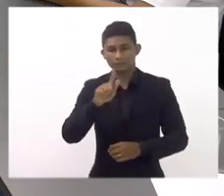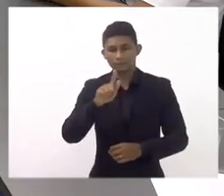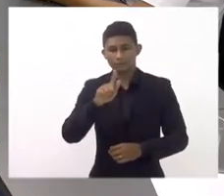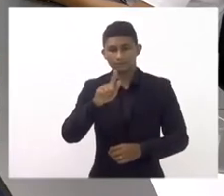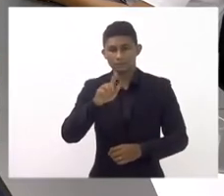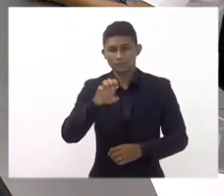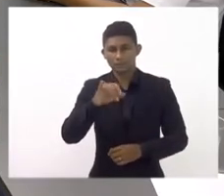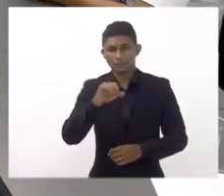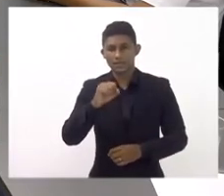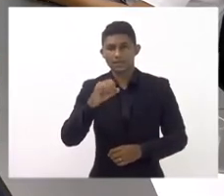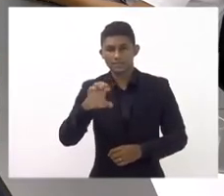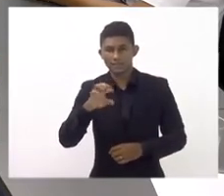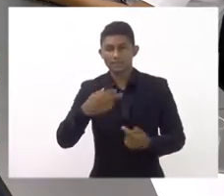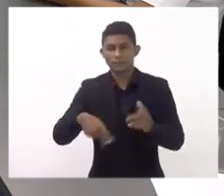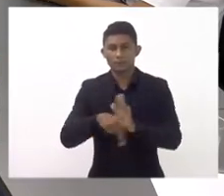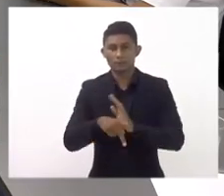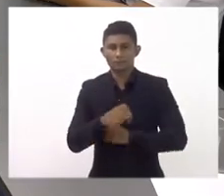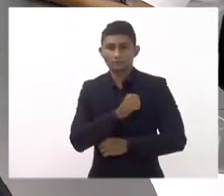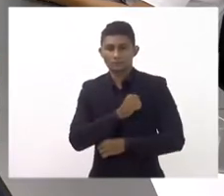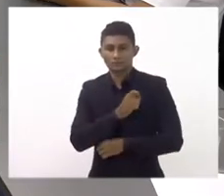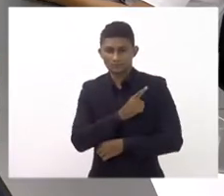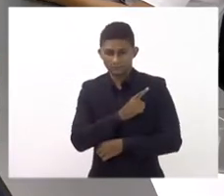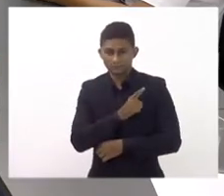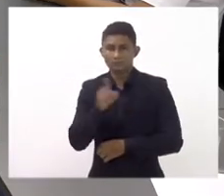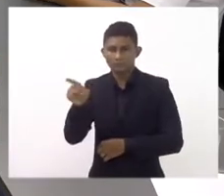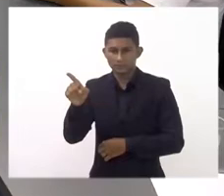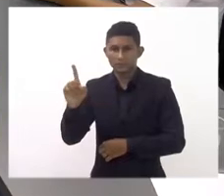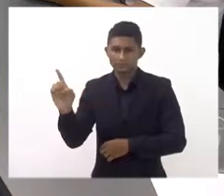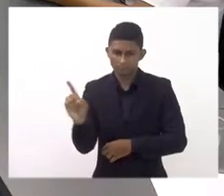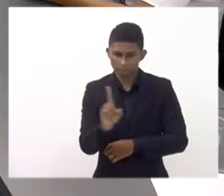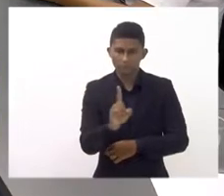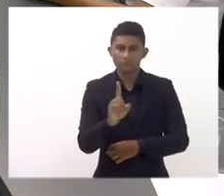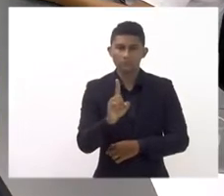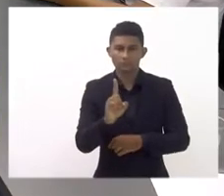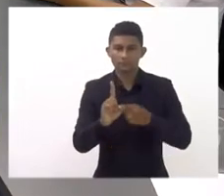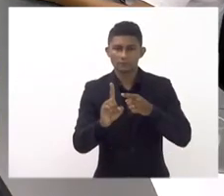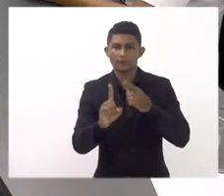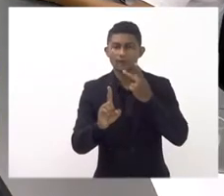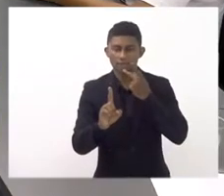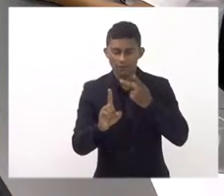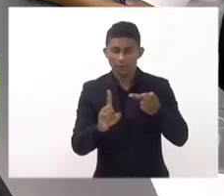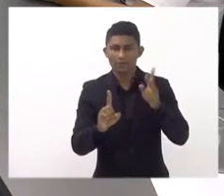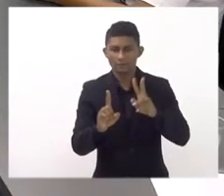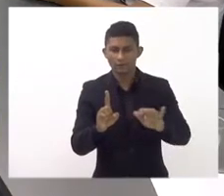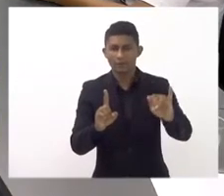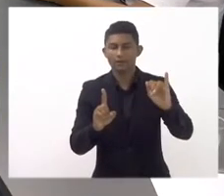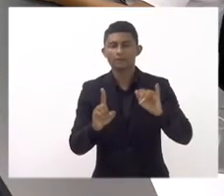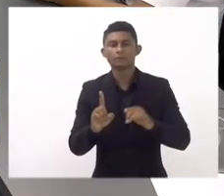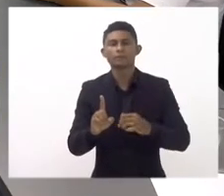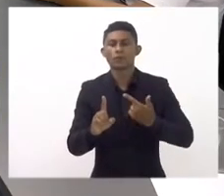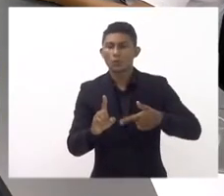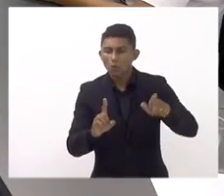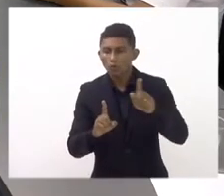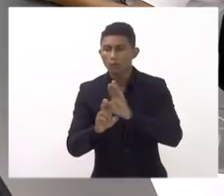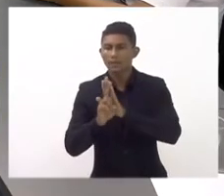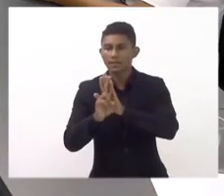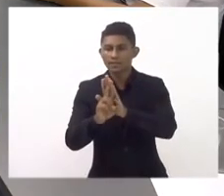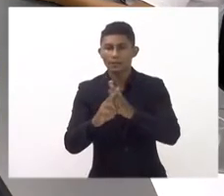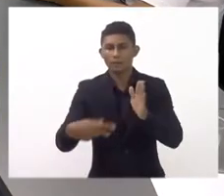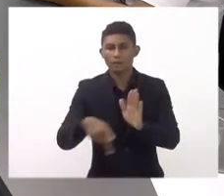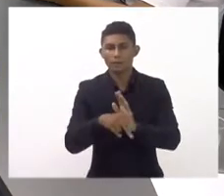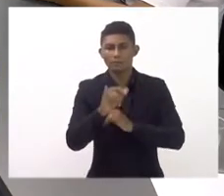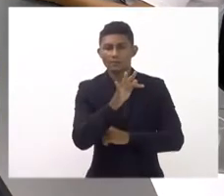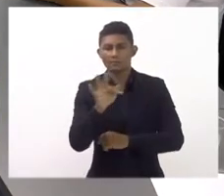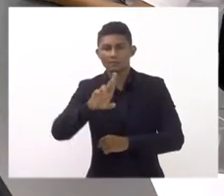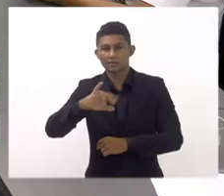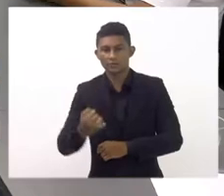São Gonçalo, para falar. Temos a outras representações do próprio FRJ, mas temos aqui vários estudantes,